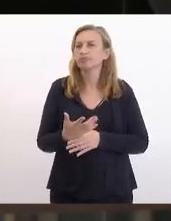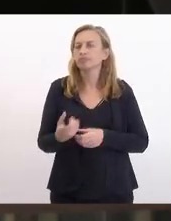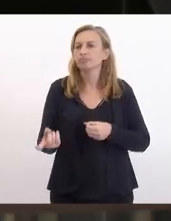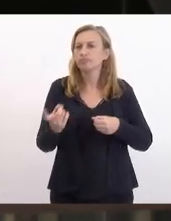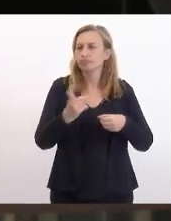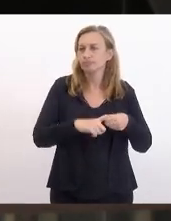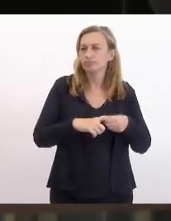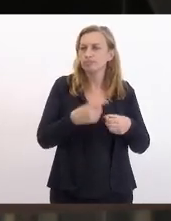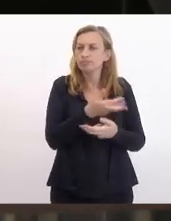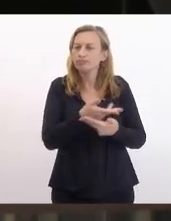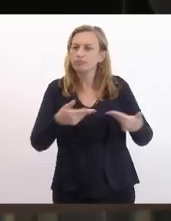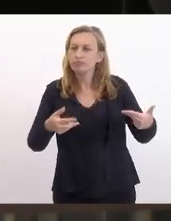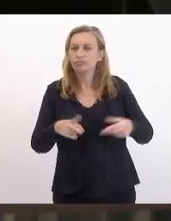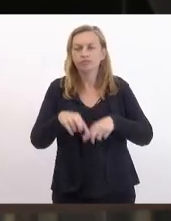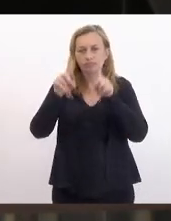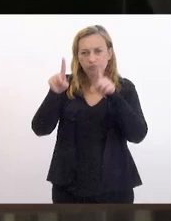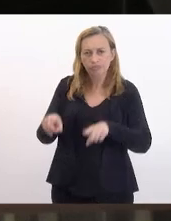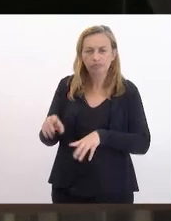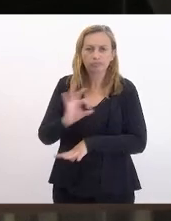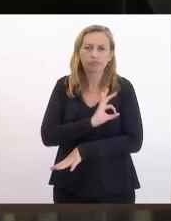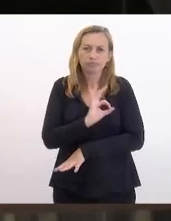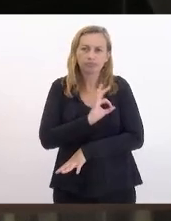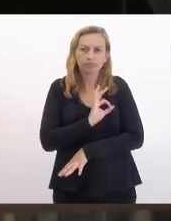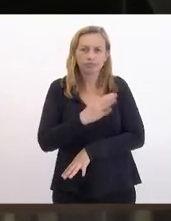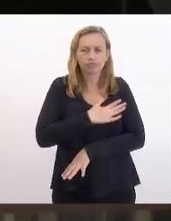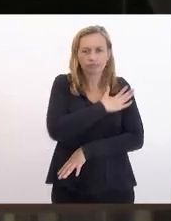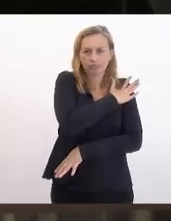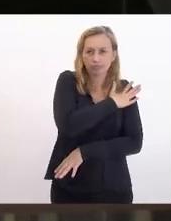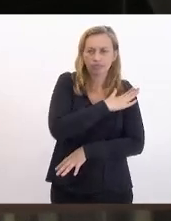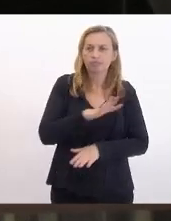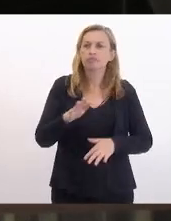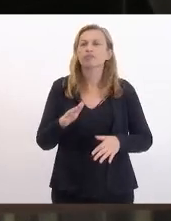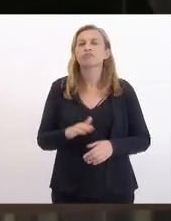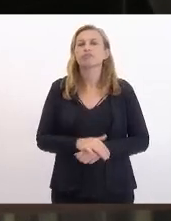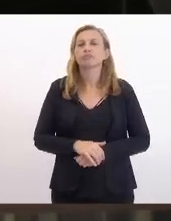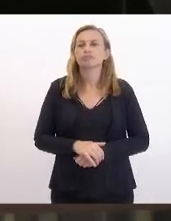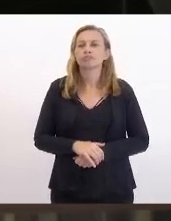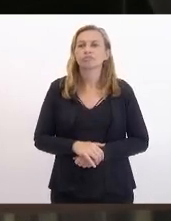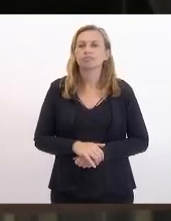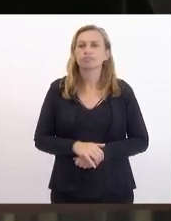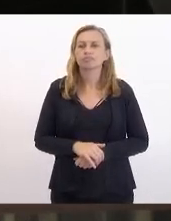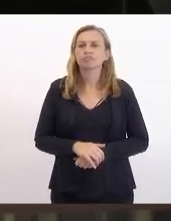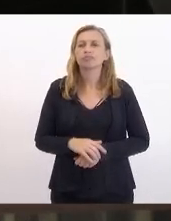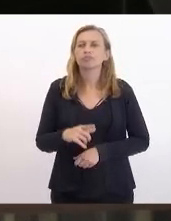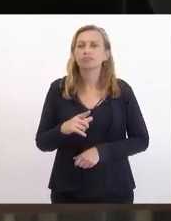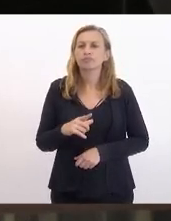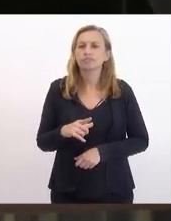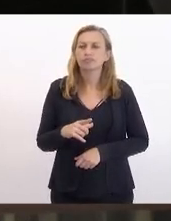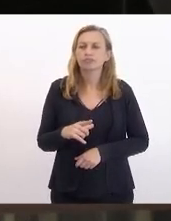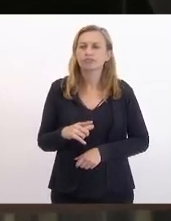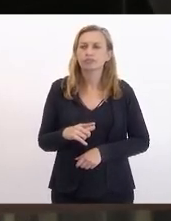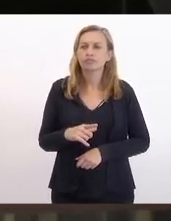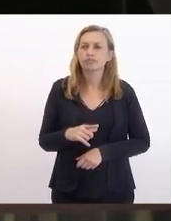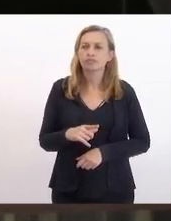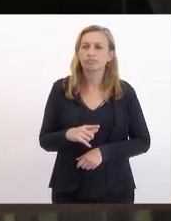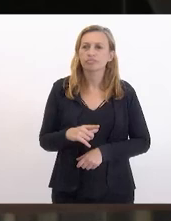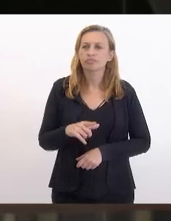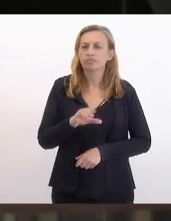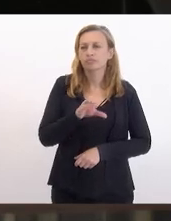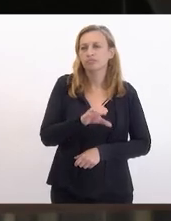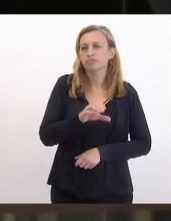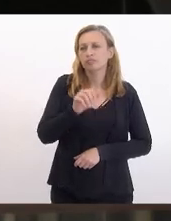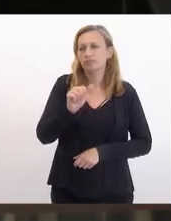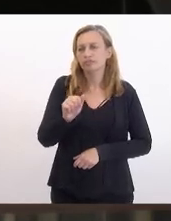retorno de diversos servidores da Polícia Militar talvez tivesse sendo implementado na